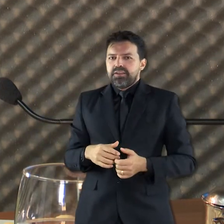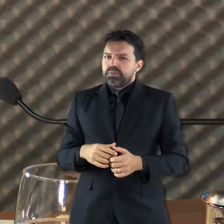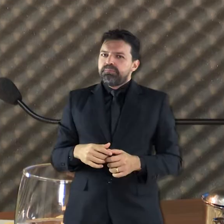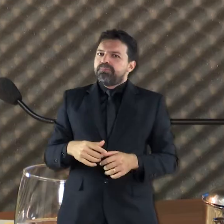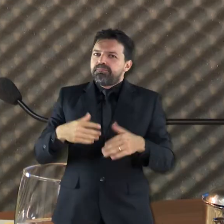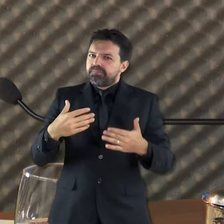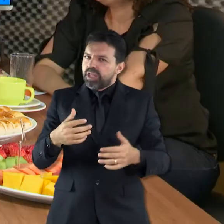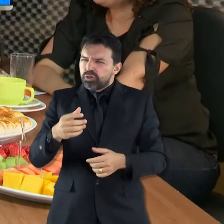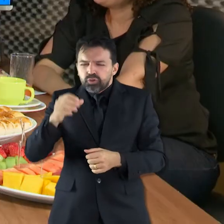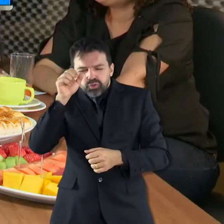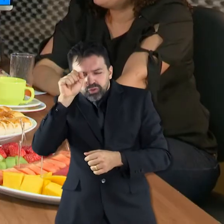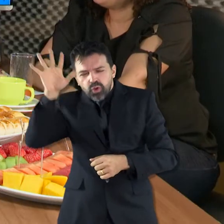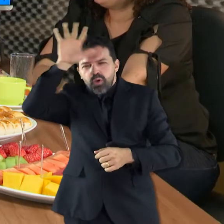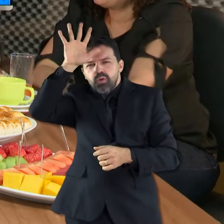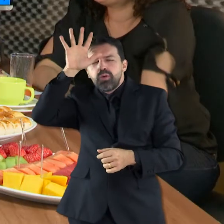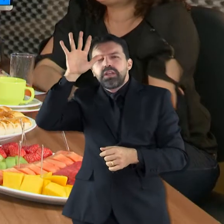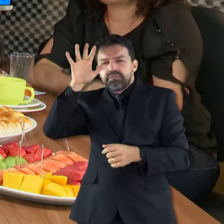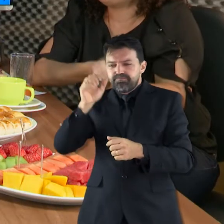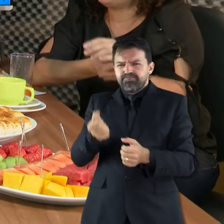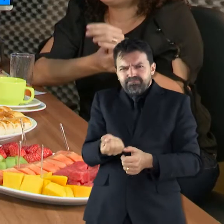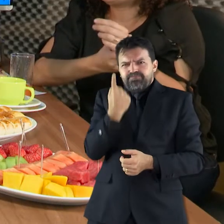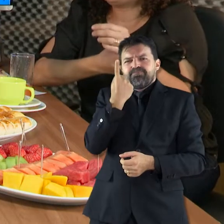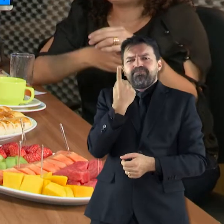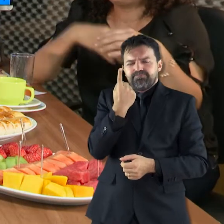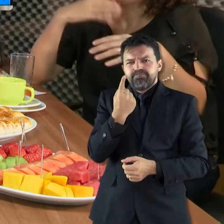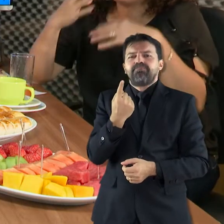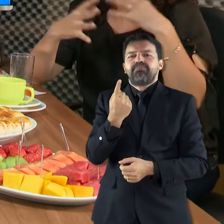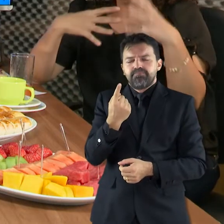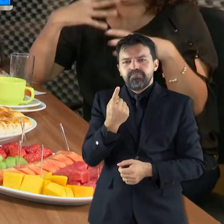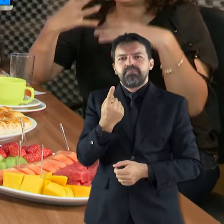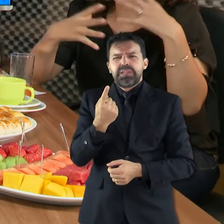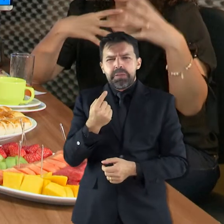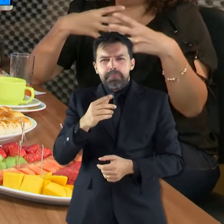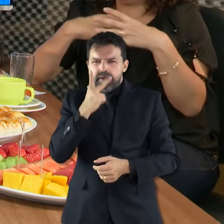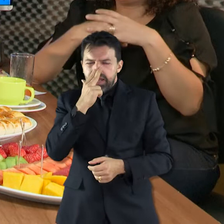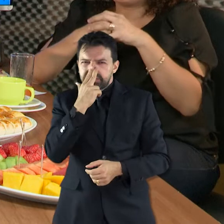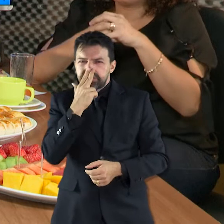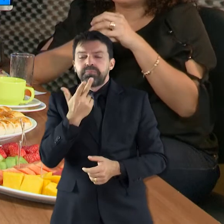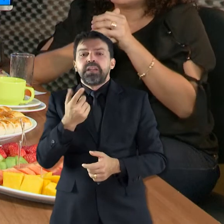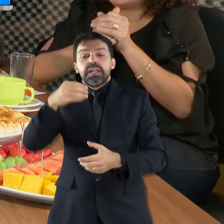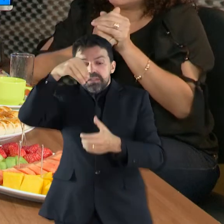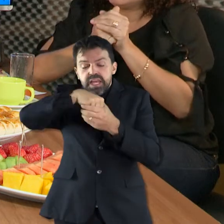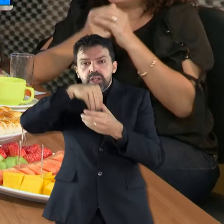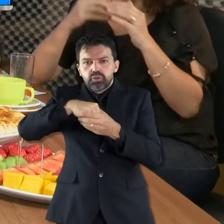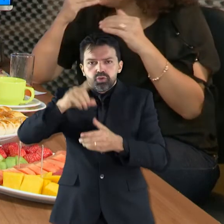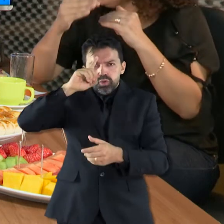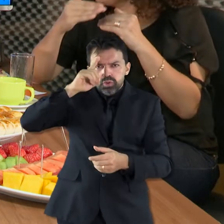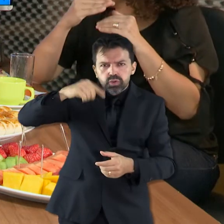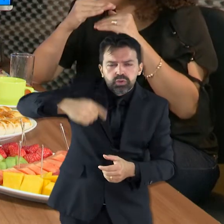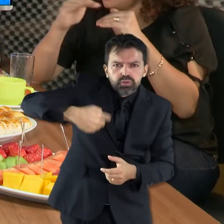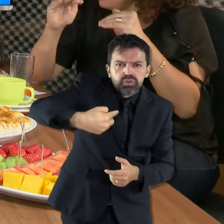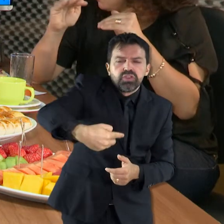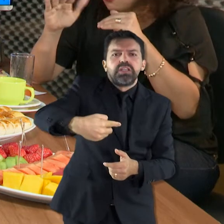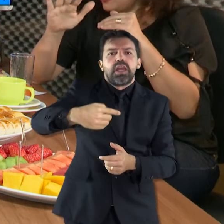sonho estranho. Nossa, né? A pessoa convive com essa tensão. Mas assim, dentro dessa rotina aí, eu